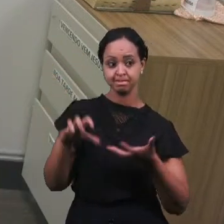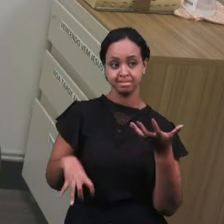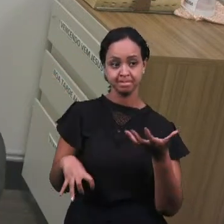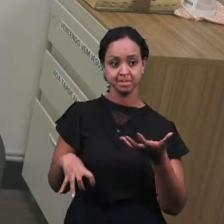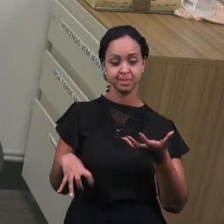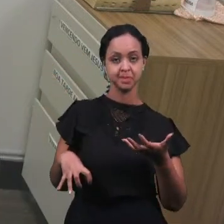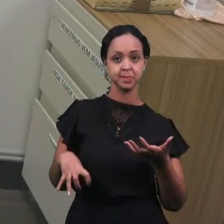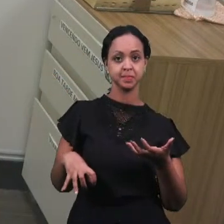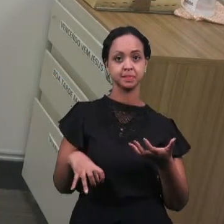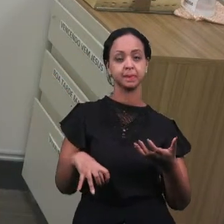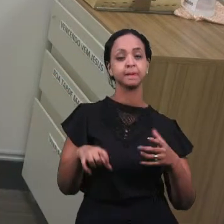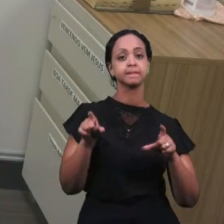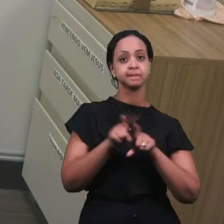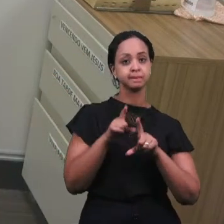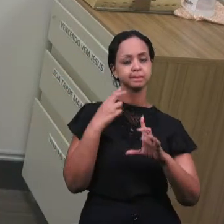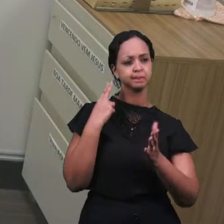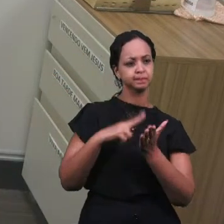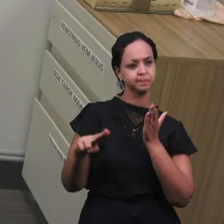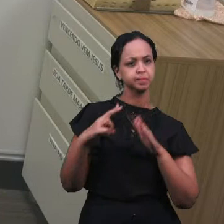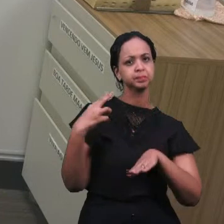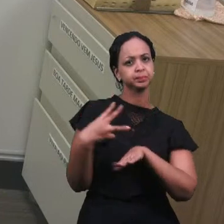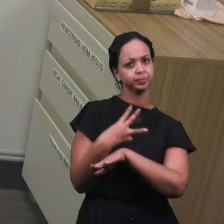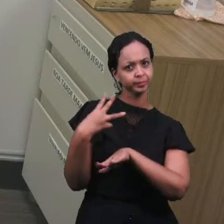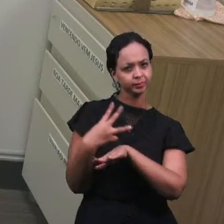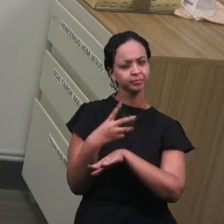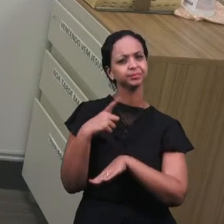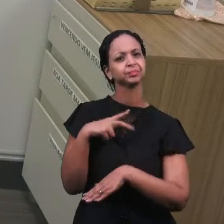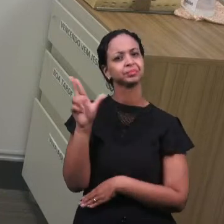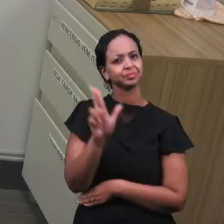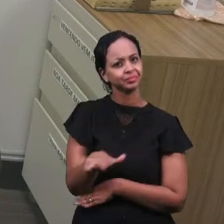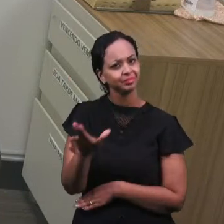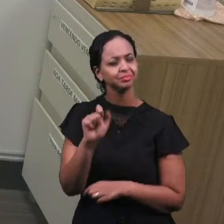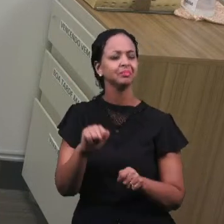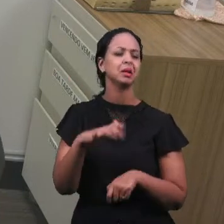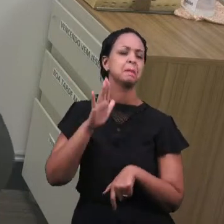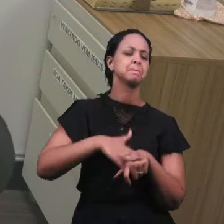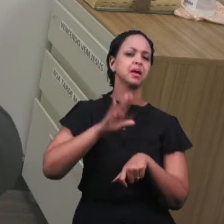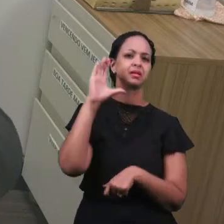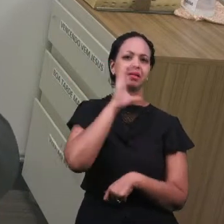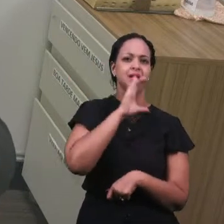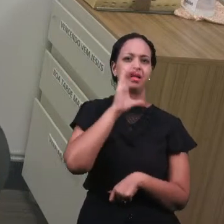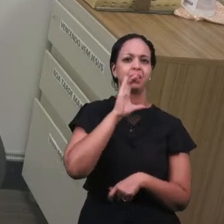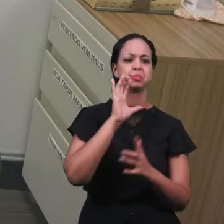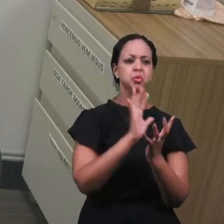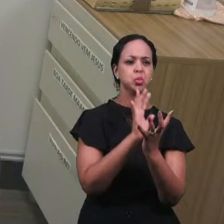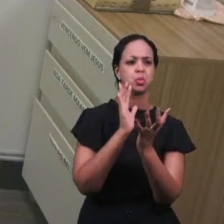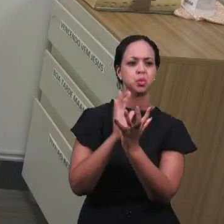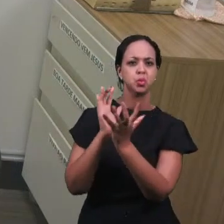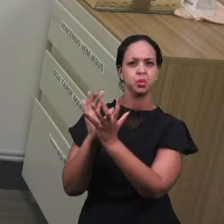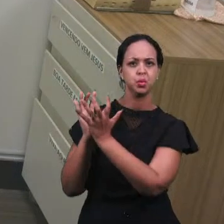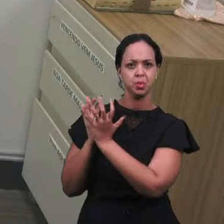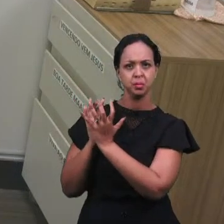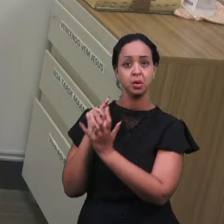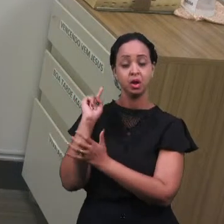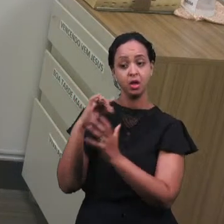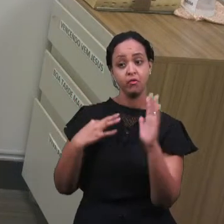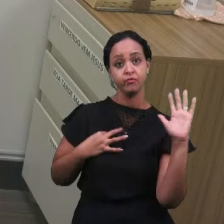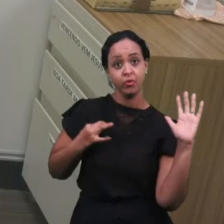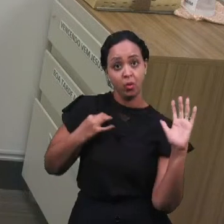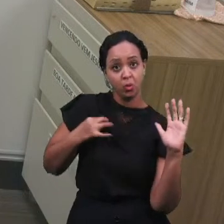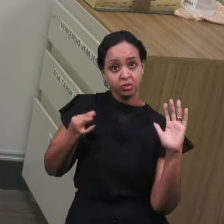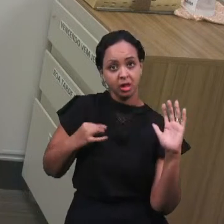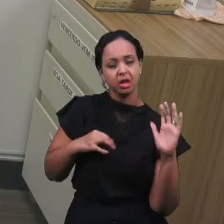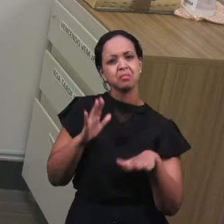você manda por e-mail, manda pelo WhatsApp, usando as mídias, né? Para poder chegar rapidamente para os grupos, para os irmãos que são voluntários,